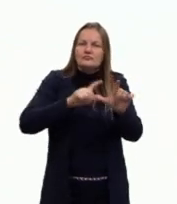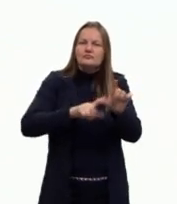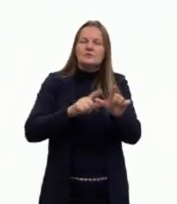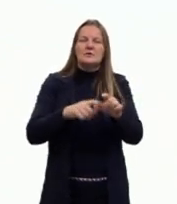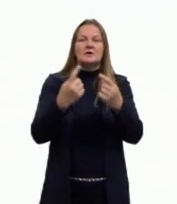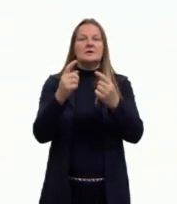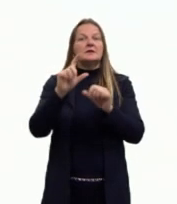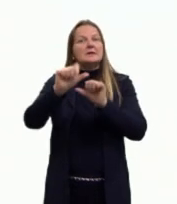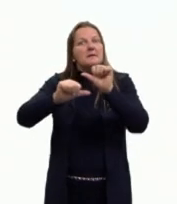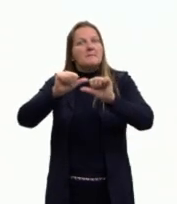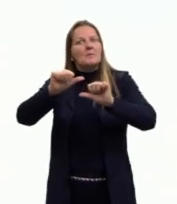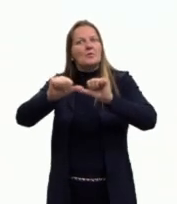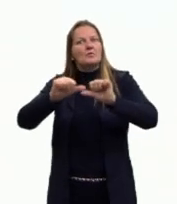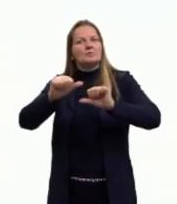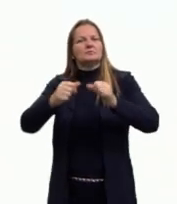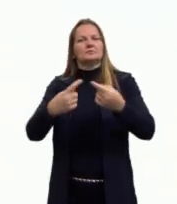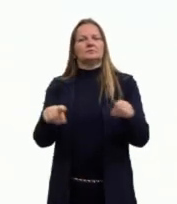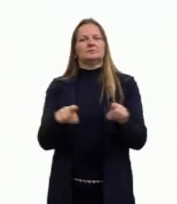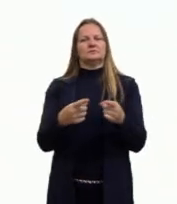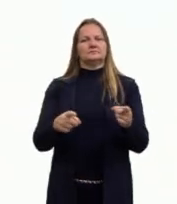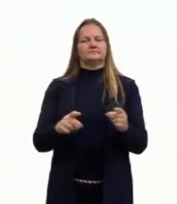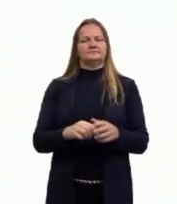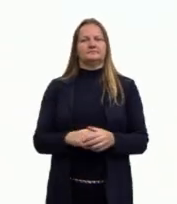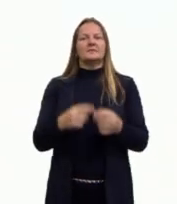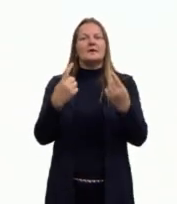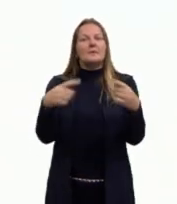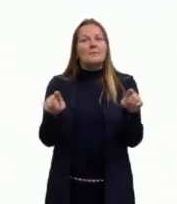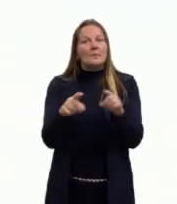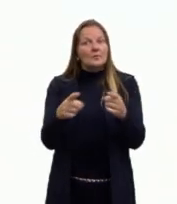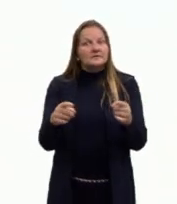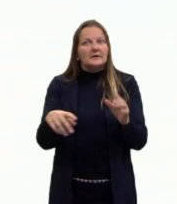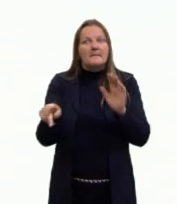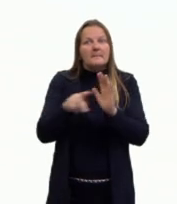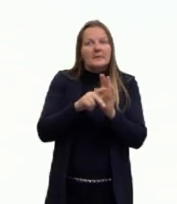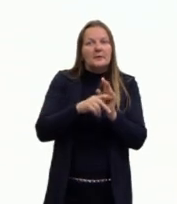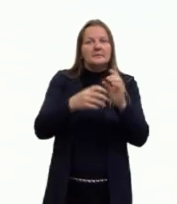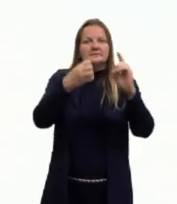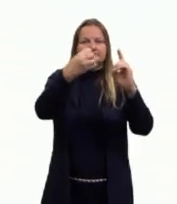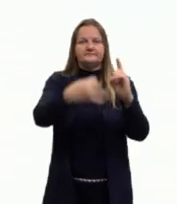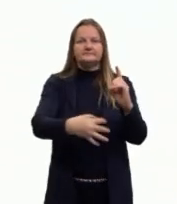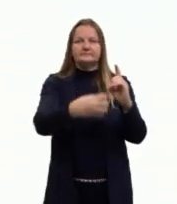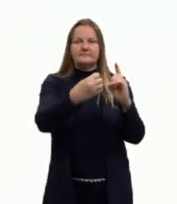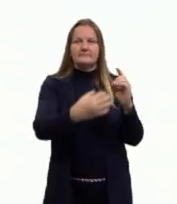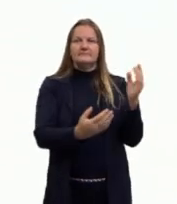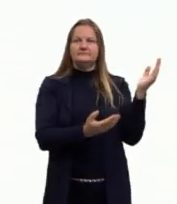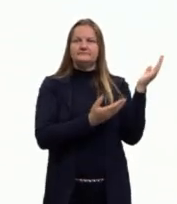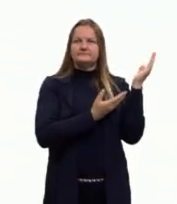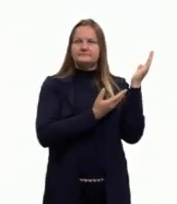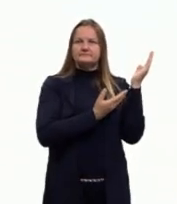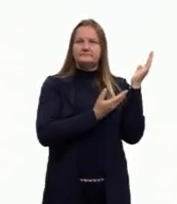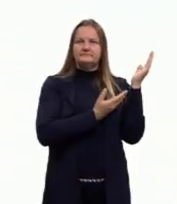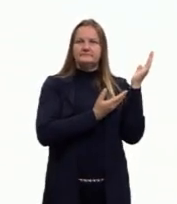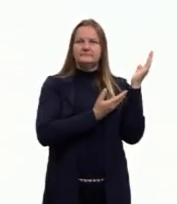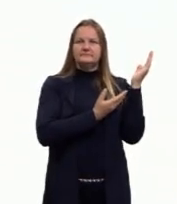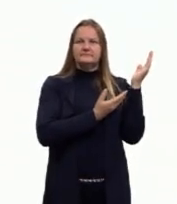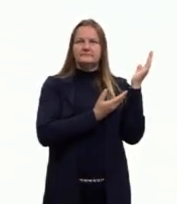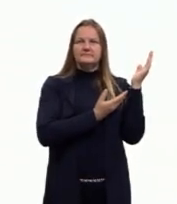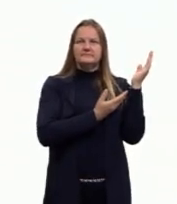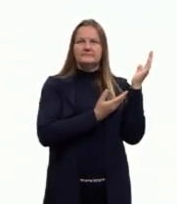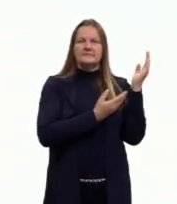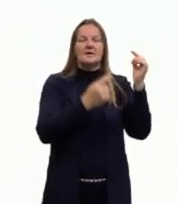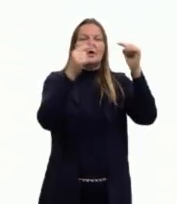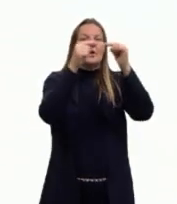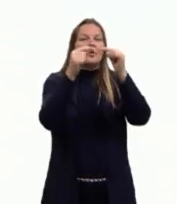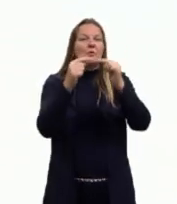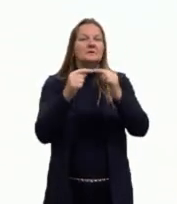música a música então né trazendo uma definição mais Ampla ela é a combinação